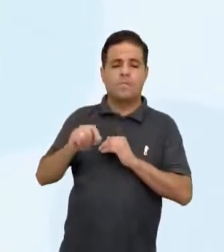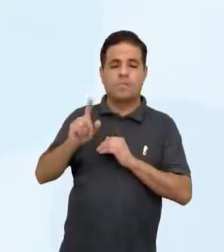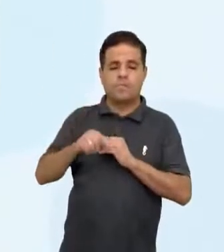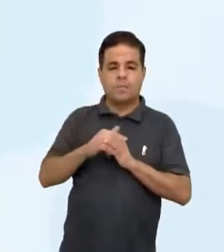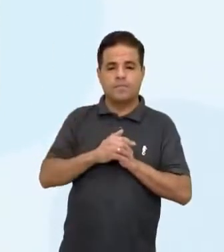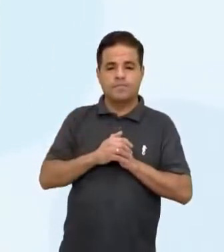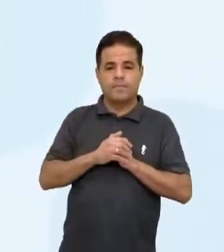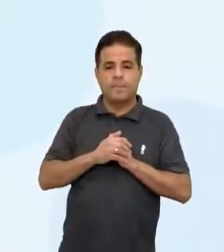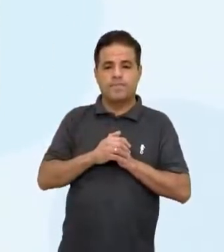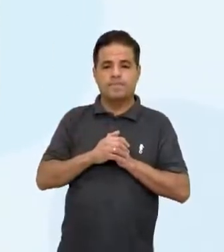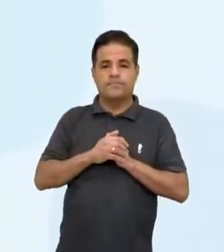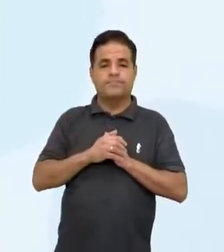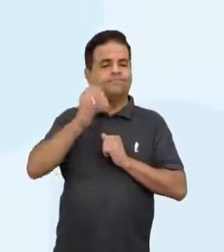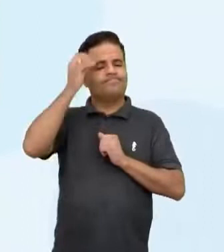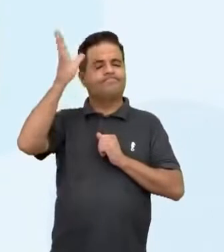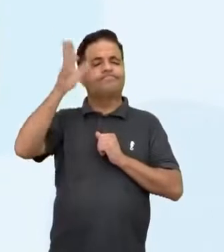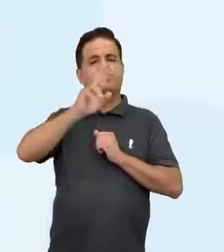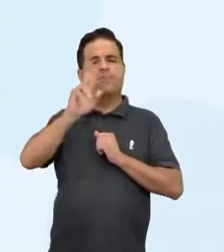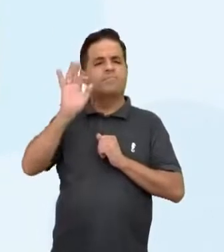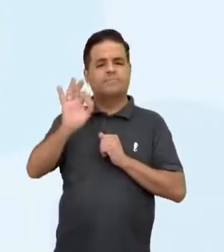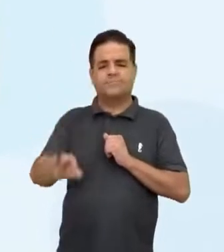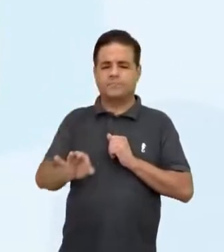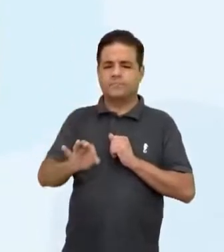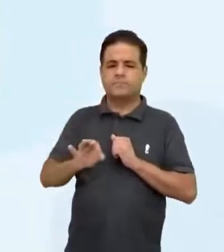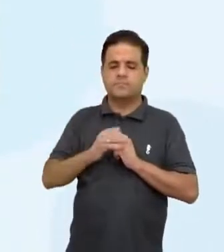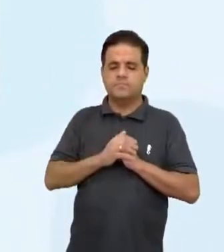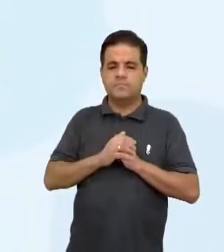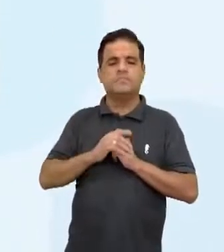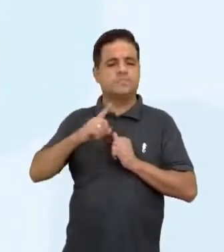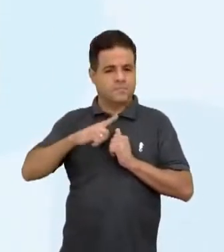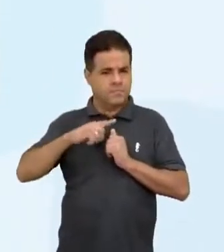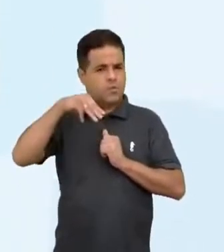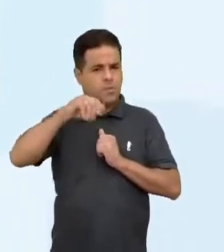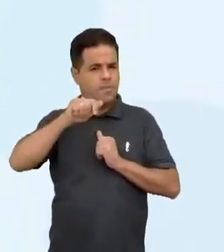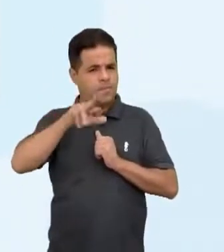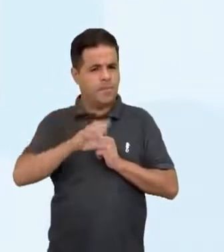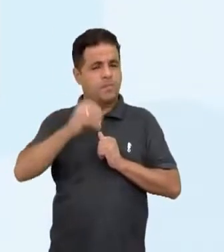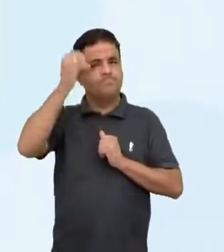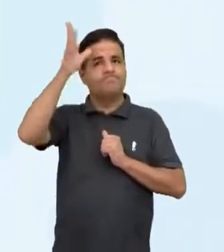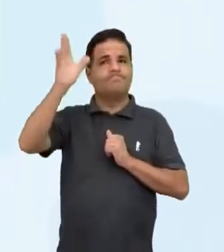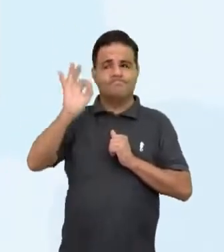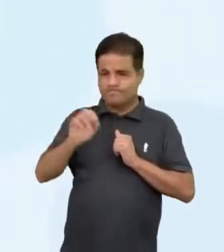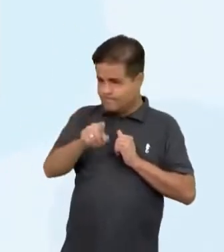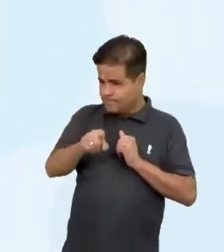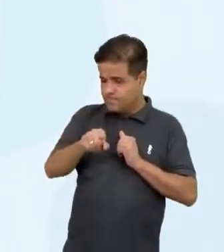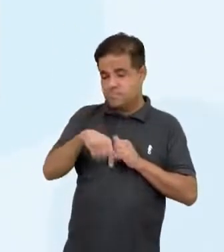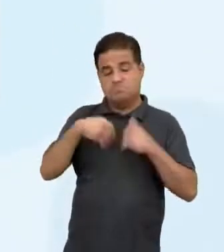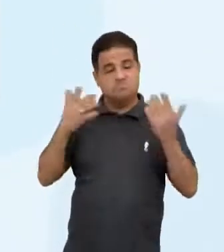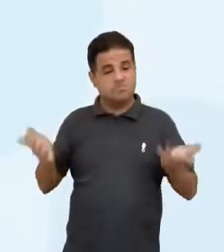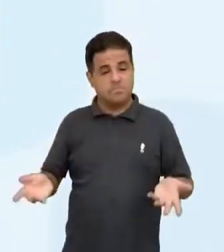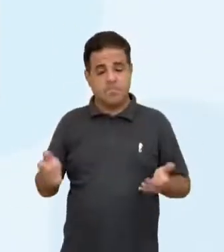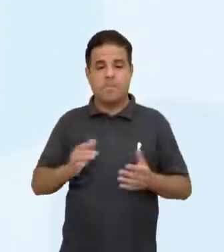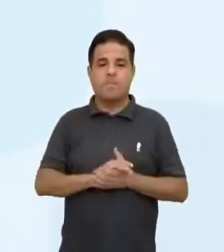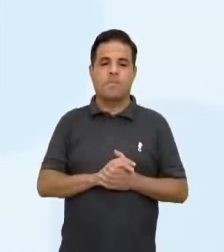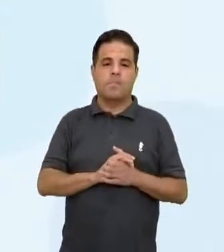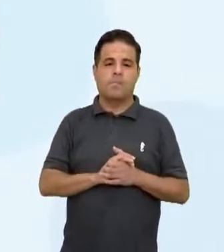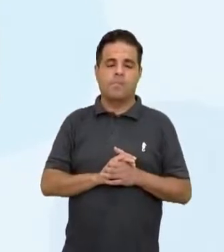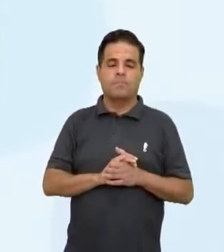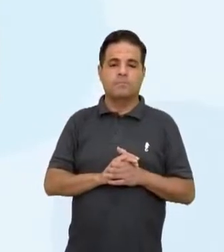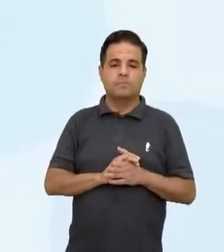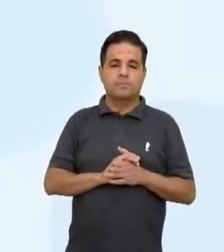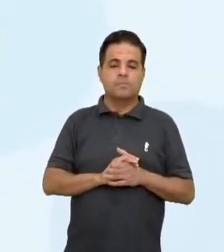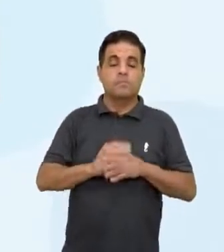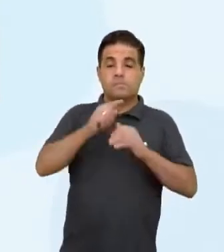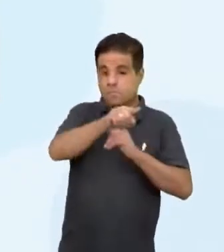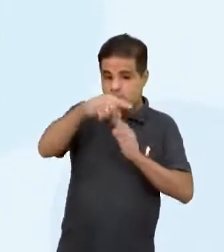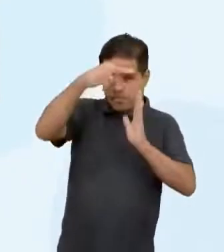a dona... Ah, o Caramujo eu não lembro, Não lembro se é o Mauro. Porque tem o Mauro, né? Mas eu não lembro se é ele. Aí. É para